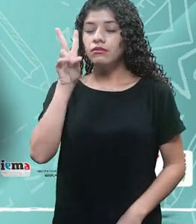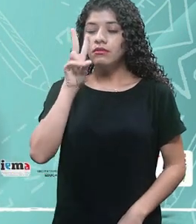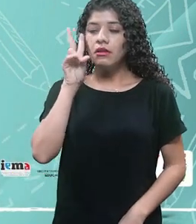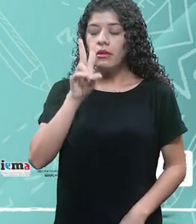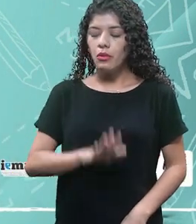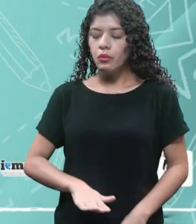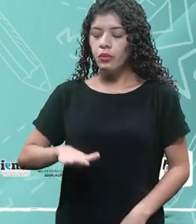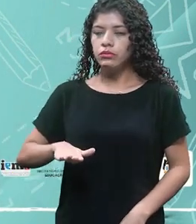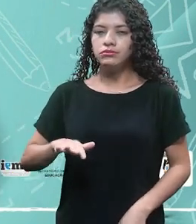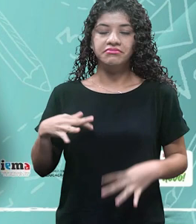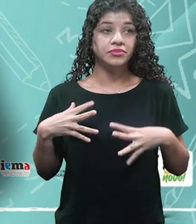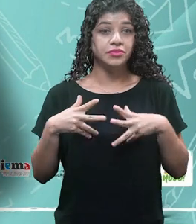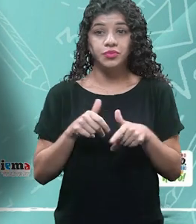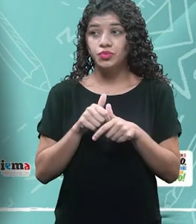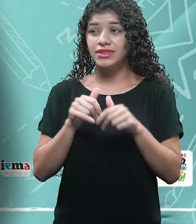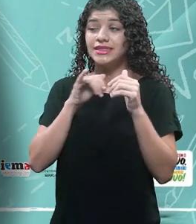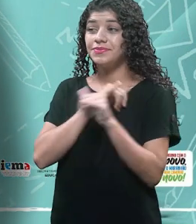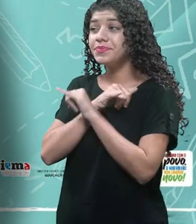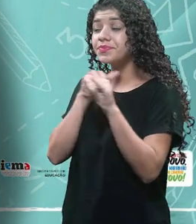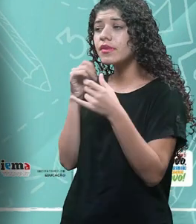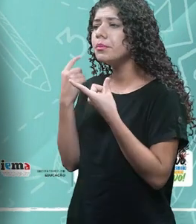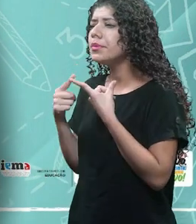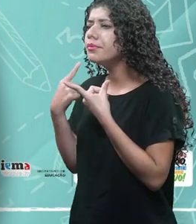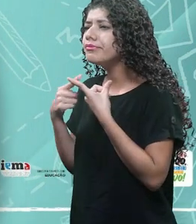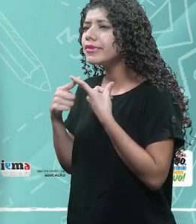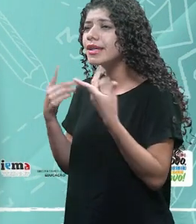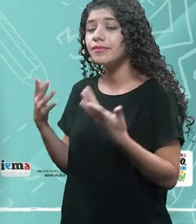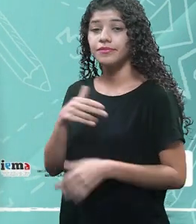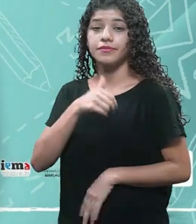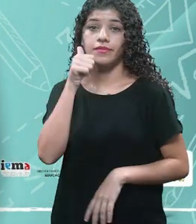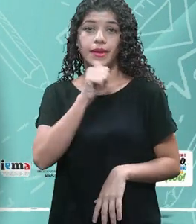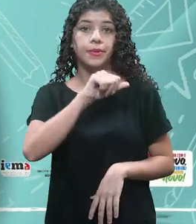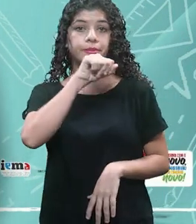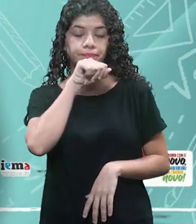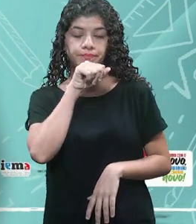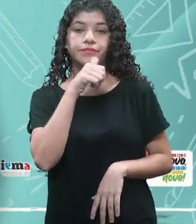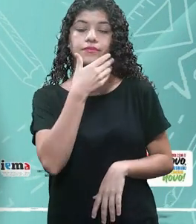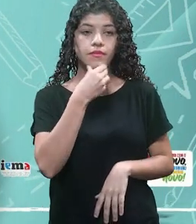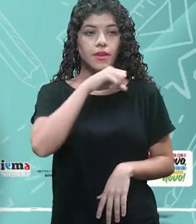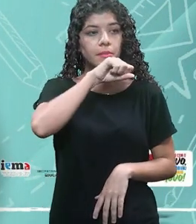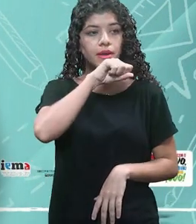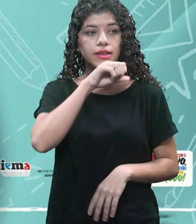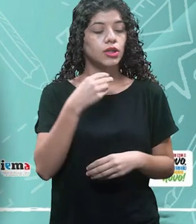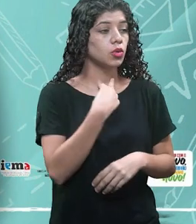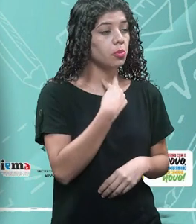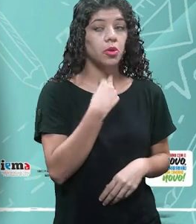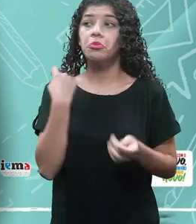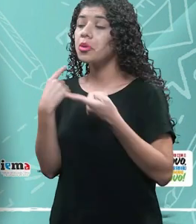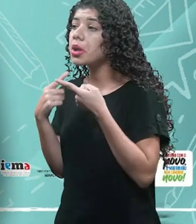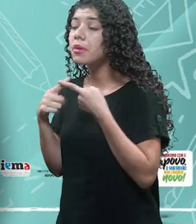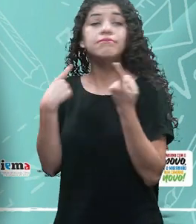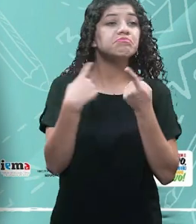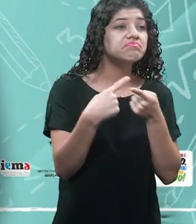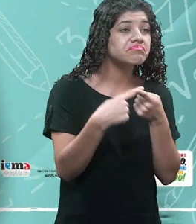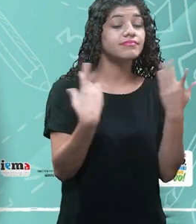pequenininho tudo a gente fala assim pro pai e pra mãe por quê pai pai fala assim ah não pode isso mas por quê mas por qu